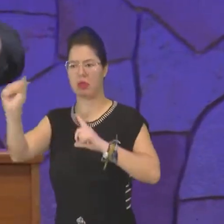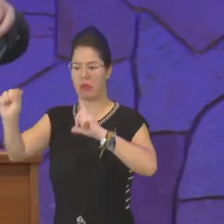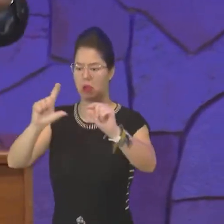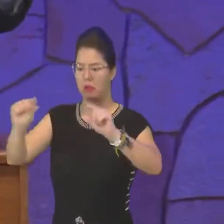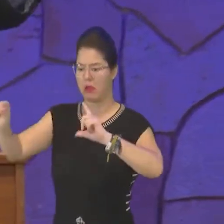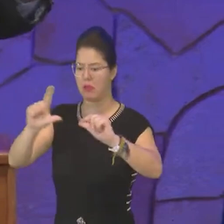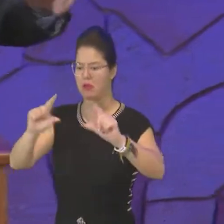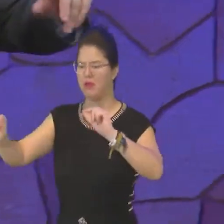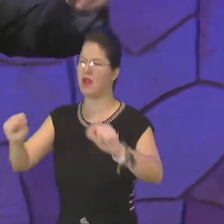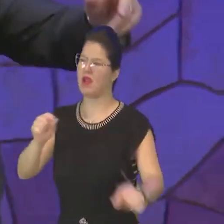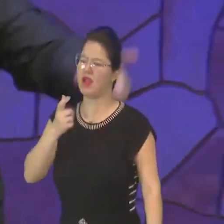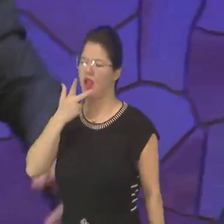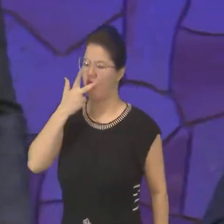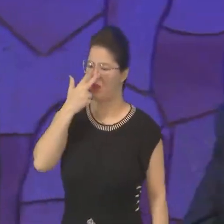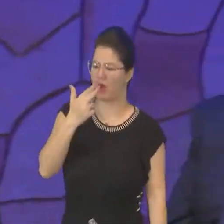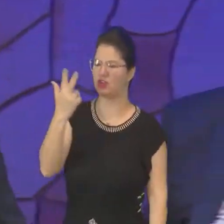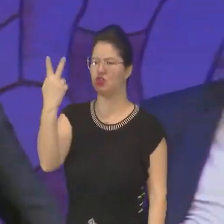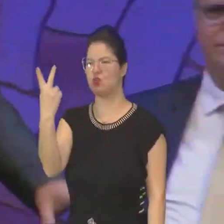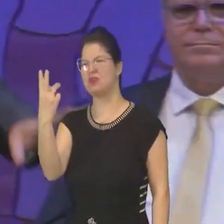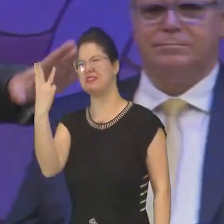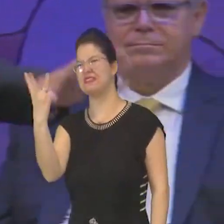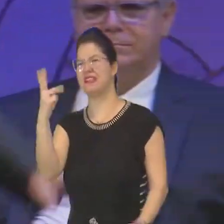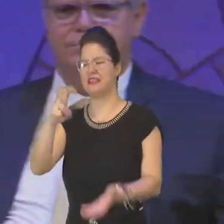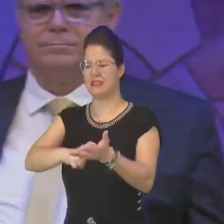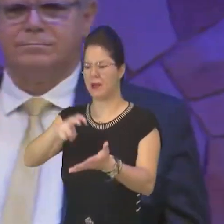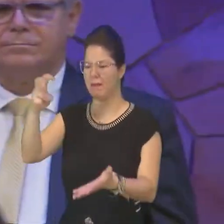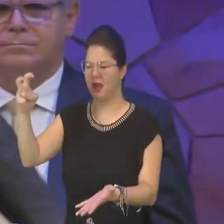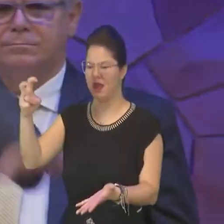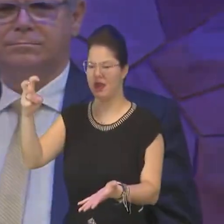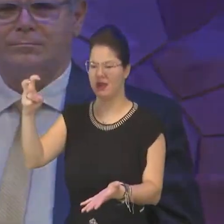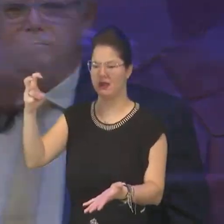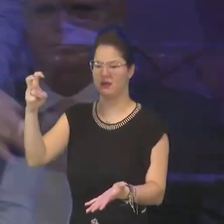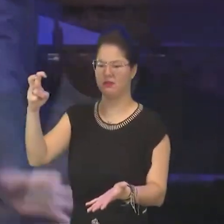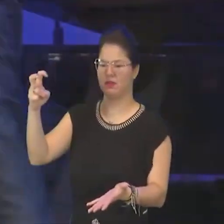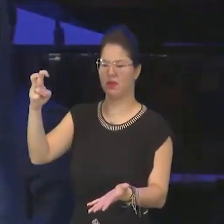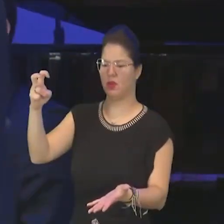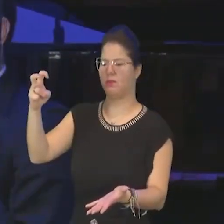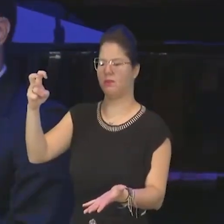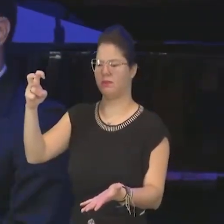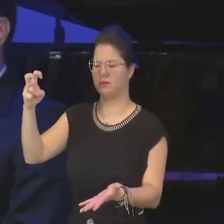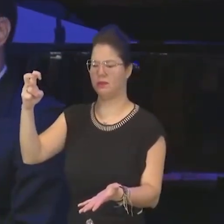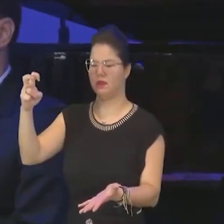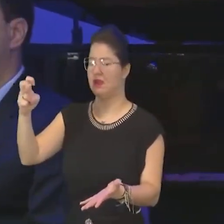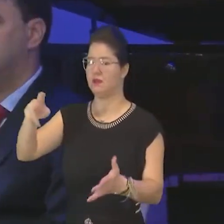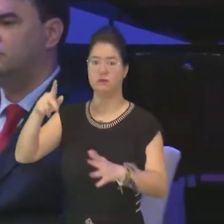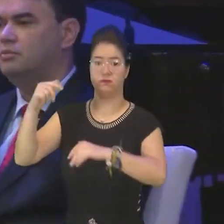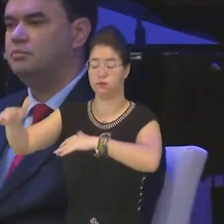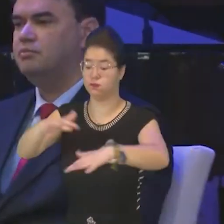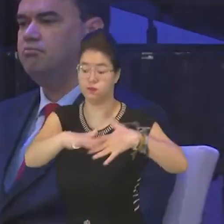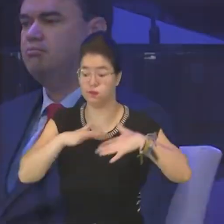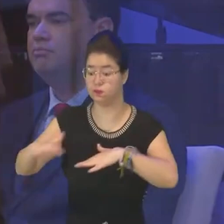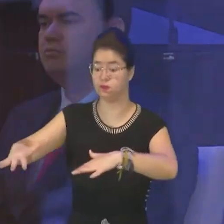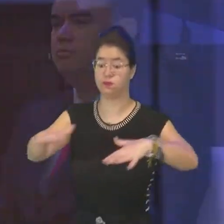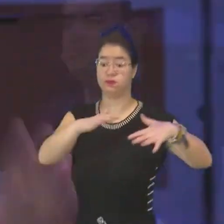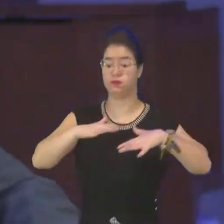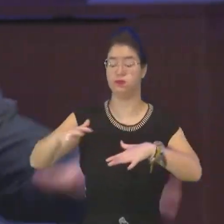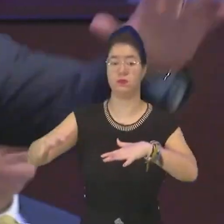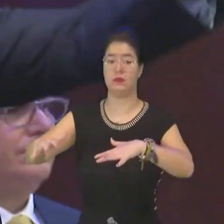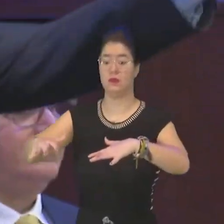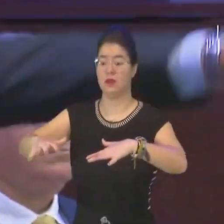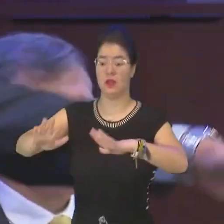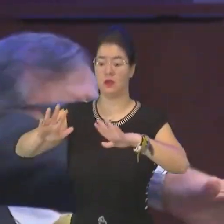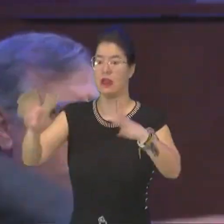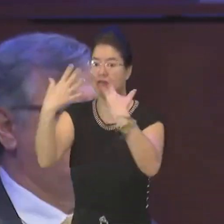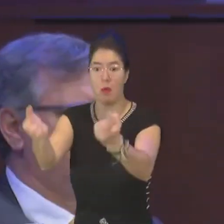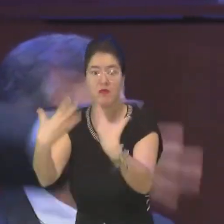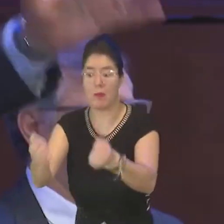eu não me engano, eram umas 2 horas, 3 horas da manhã, um alvoroço no barco. Acorda todo mundo, levanta todo mundo, porque a Polícia Federal, Guarda Nacional, todo